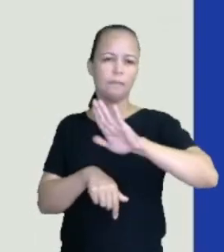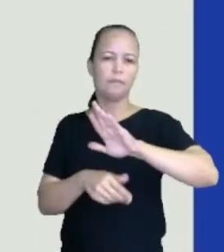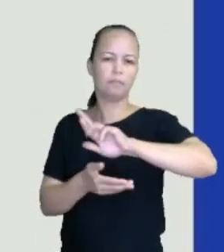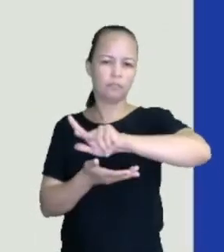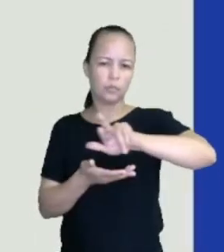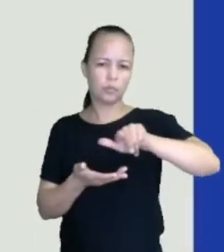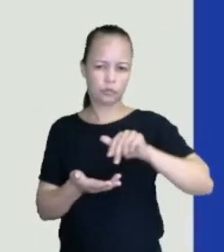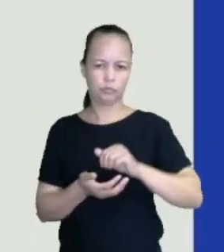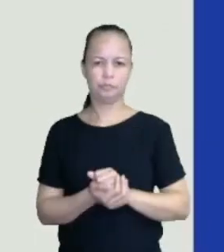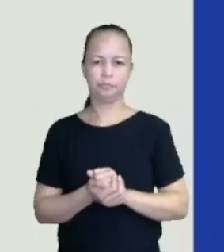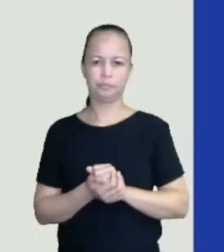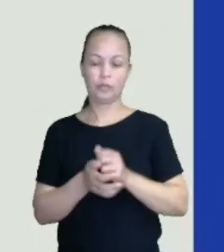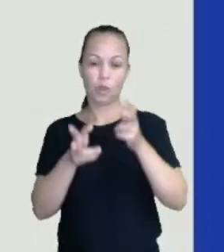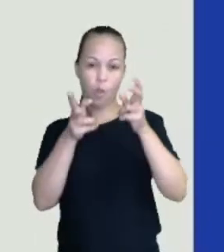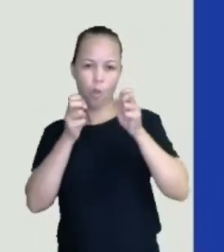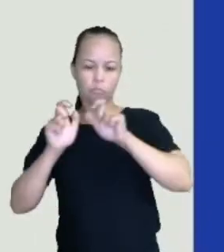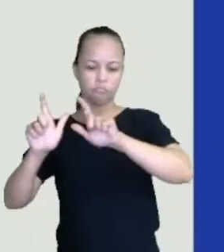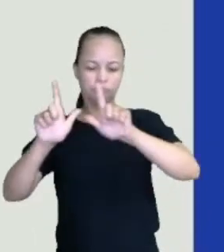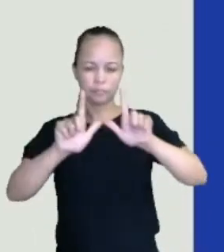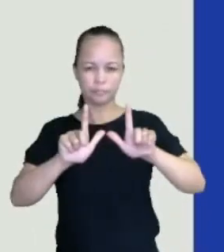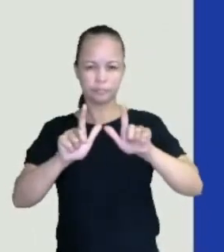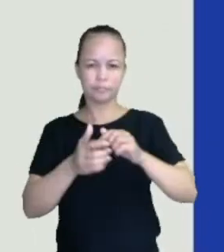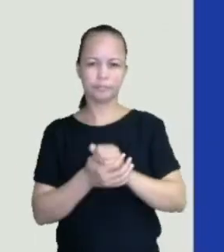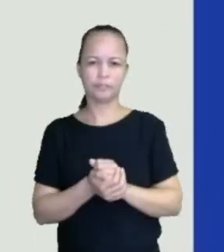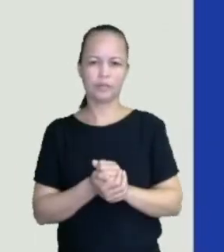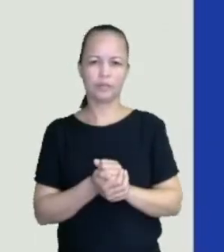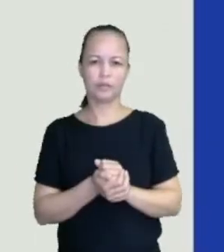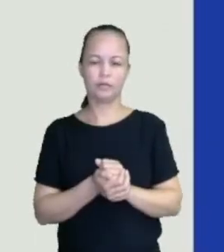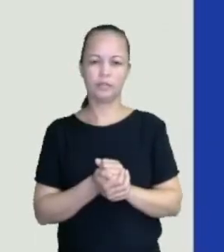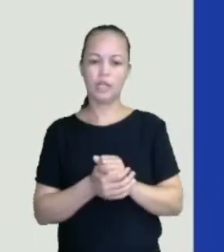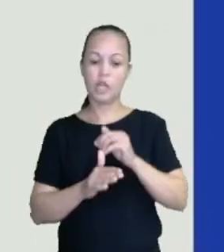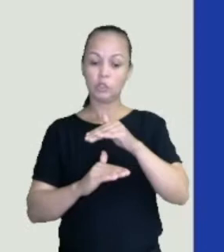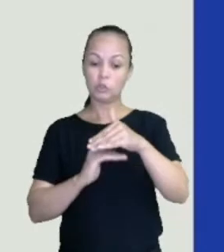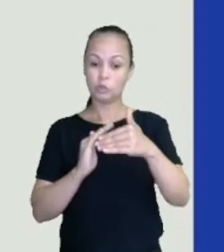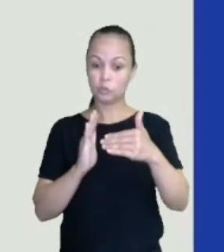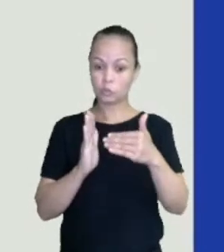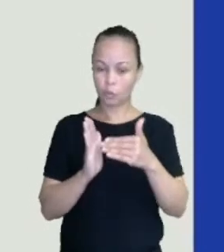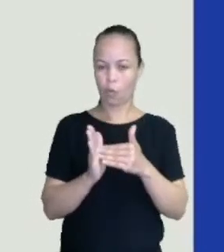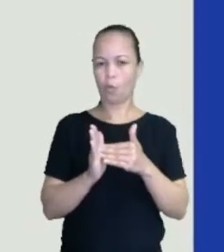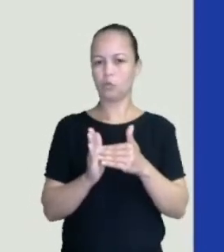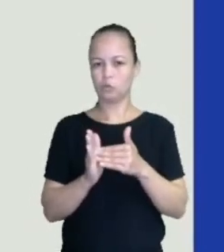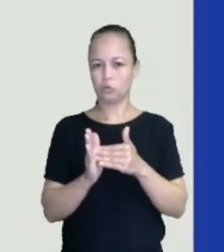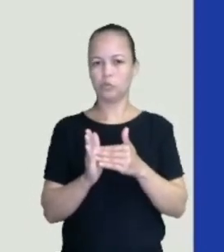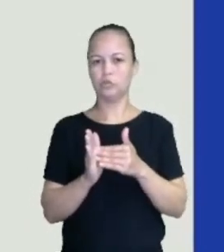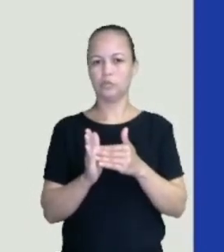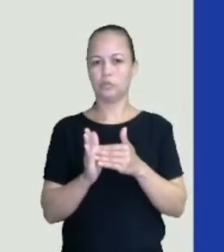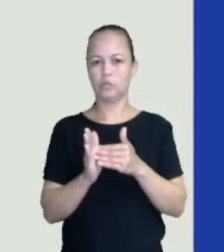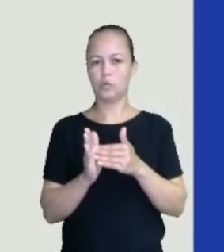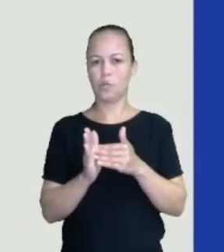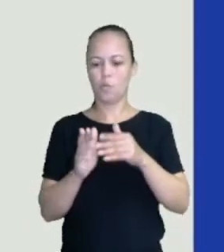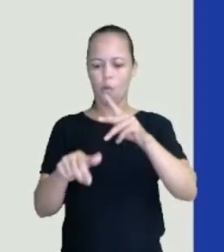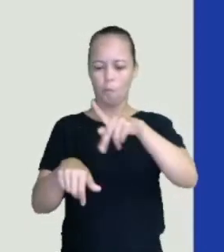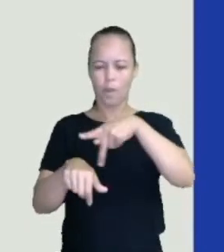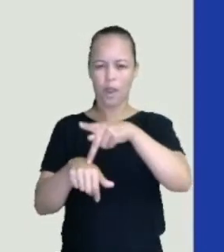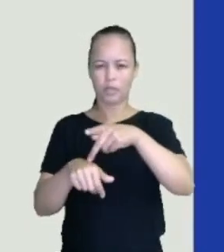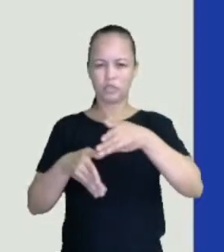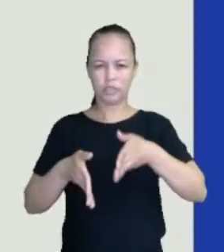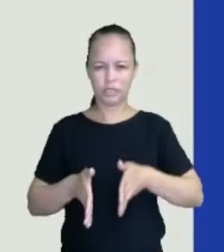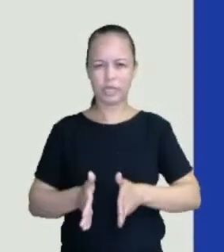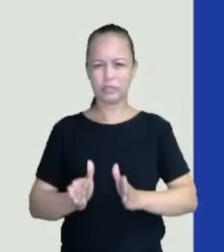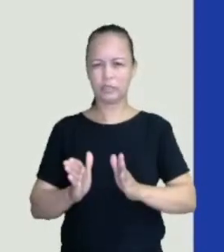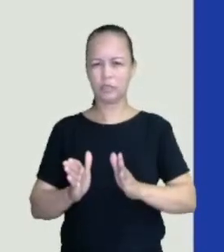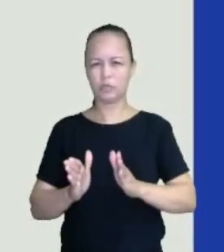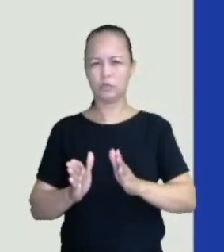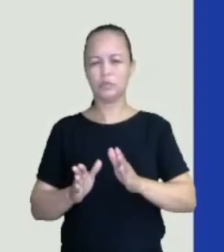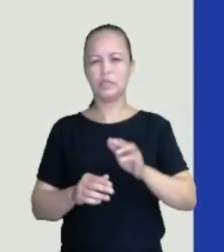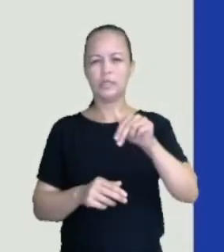próximo. Abaixo ele diz: todos os, e coloca aí uma nacionalidade, ó que ofensa,